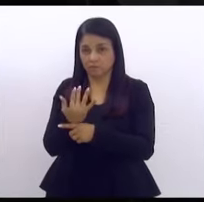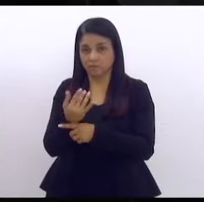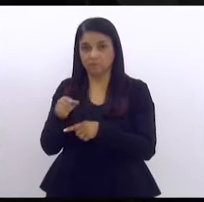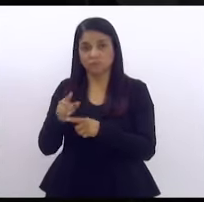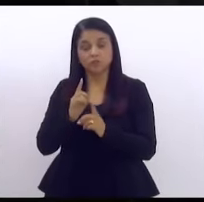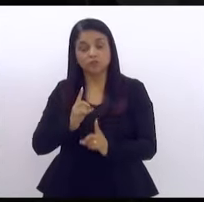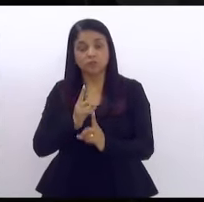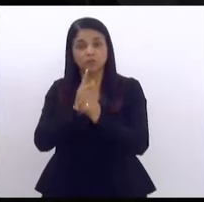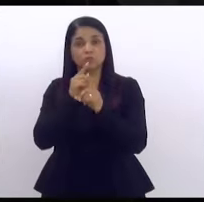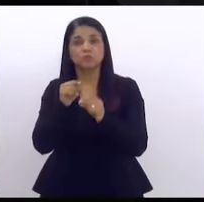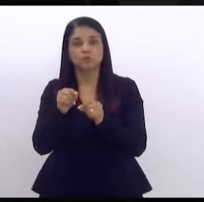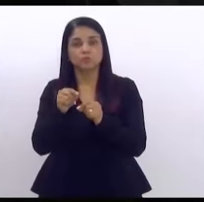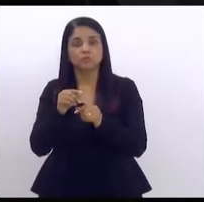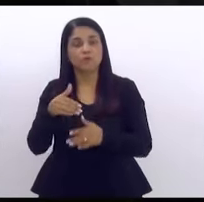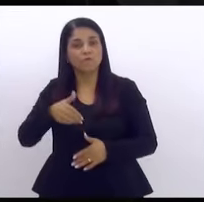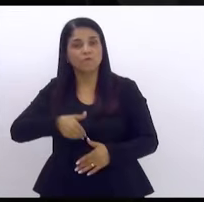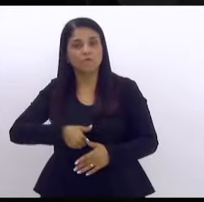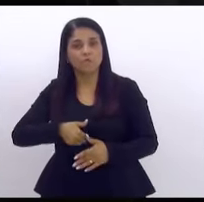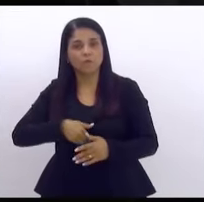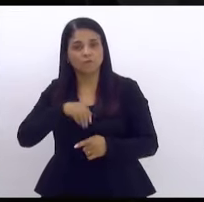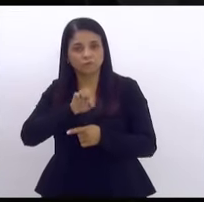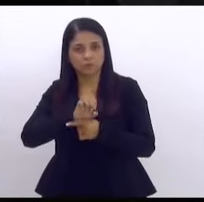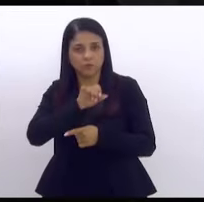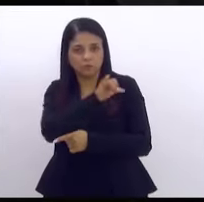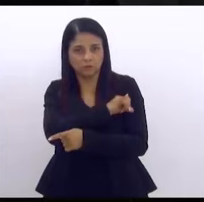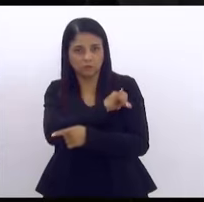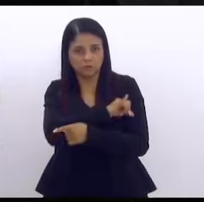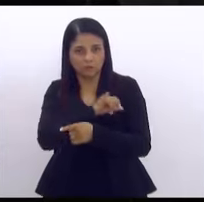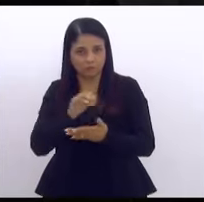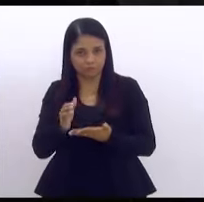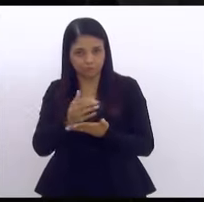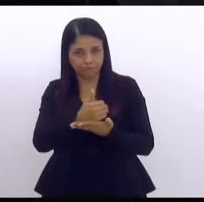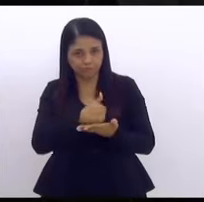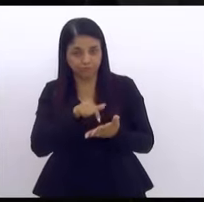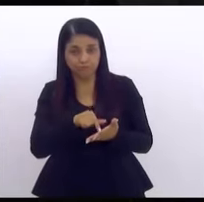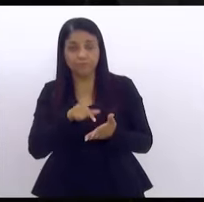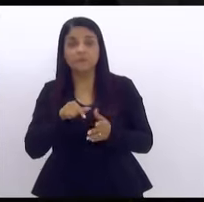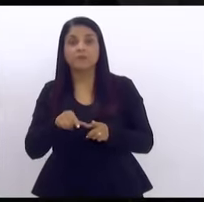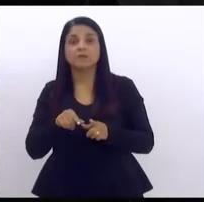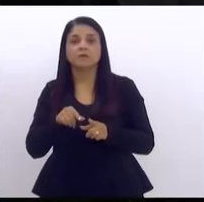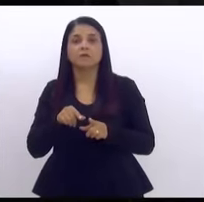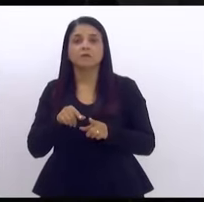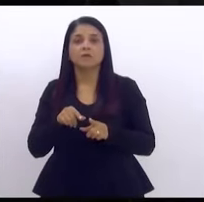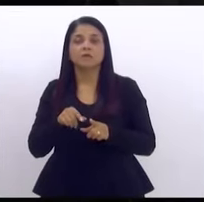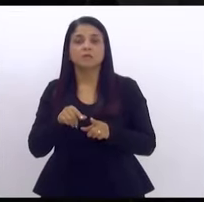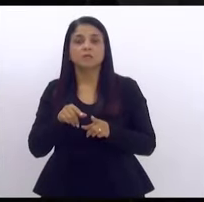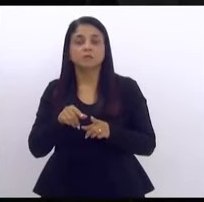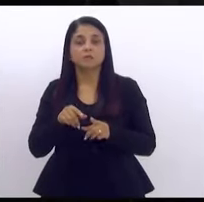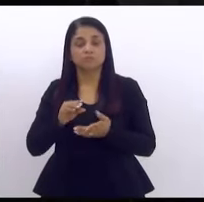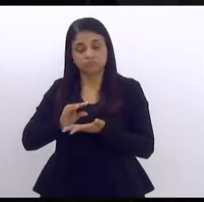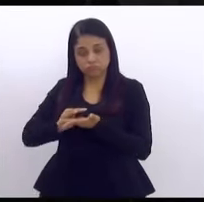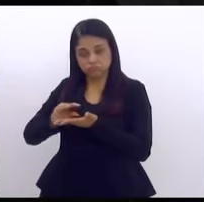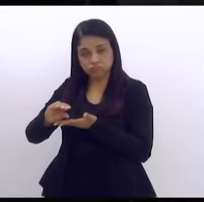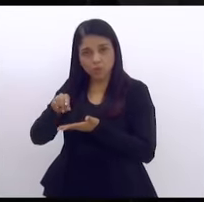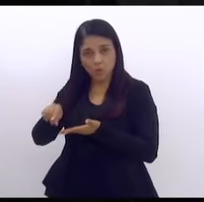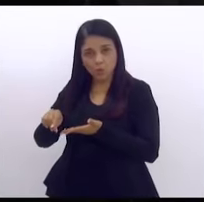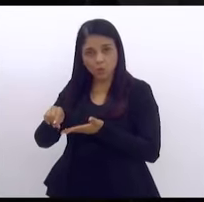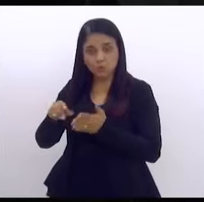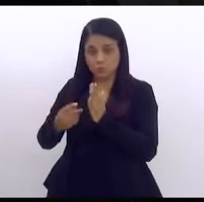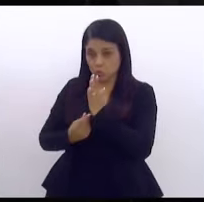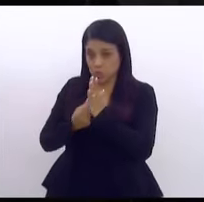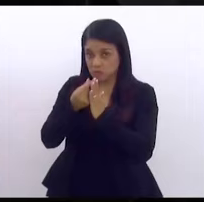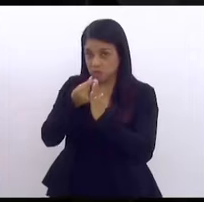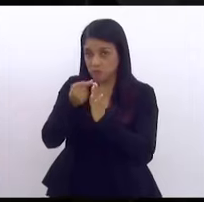diagnóstico importante sobre a fome no estado do Rio de Janeiro. E não vemos nos recursos apontados hoje no